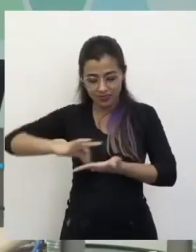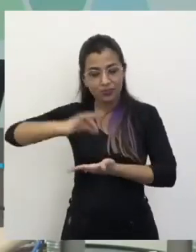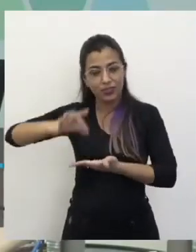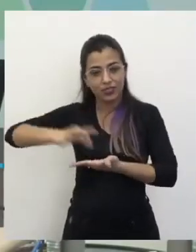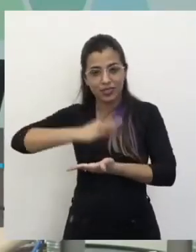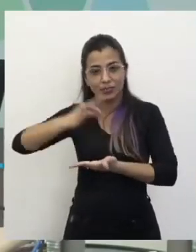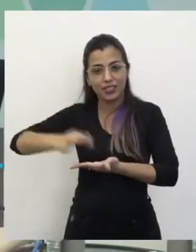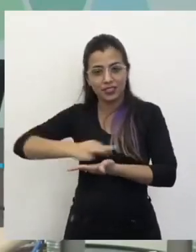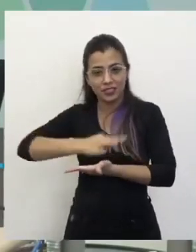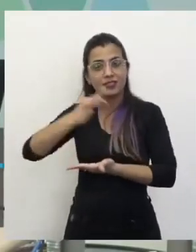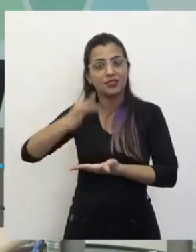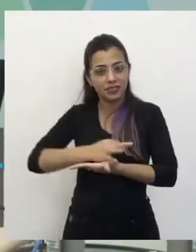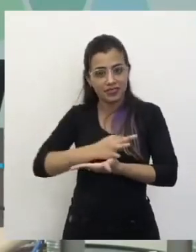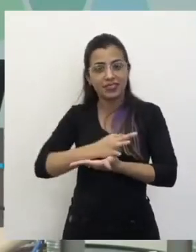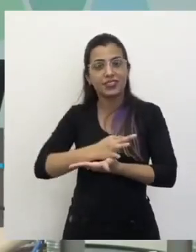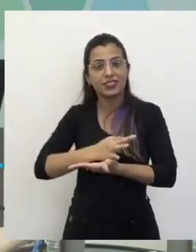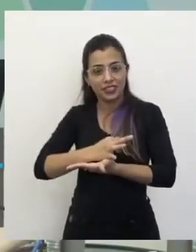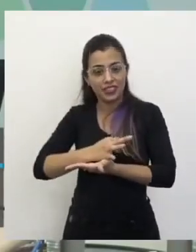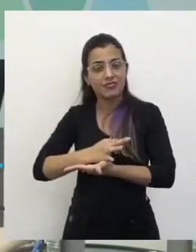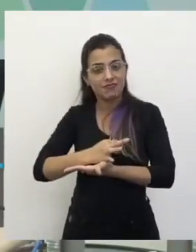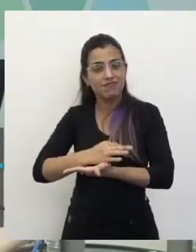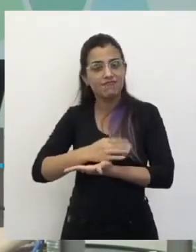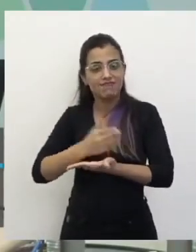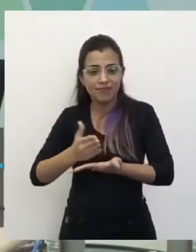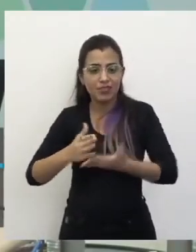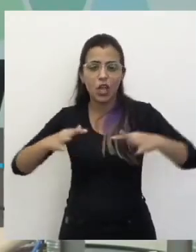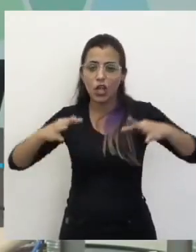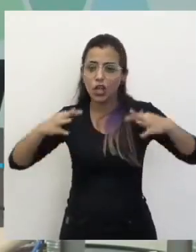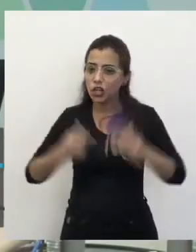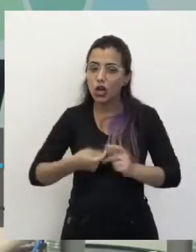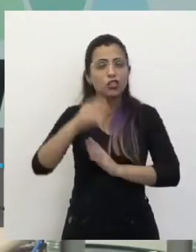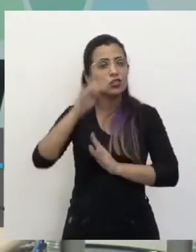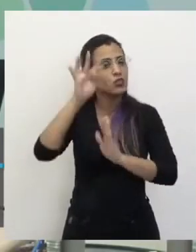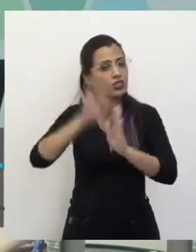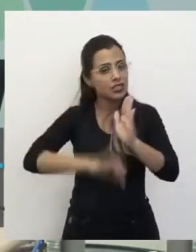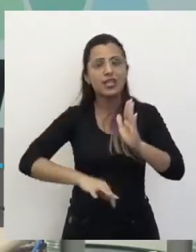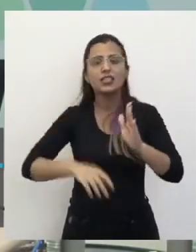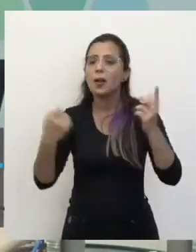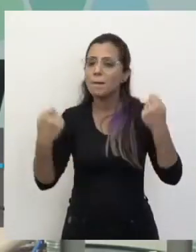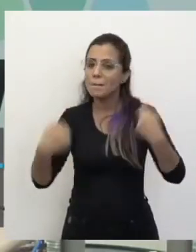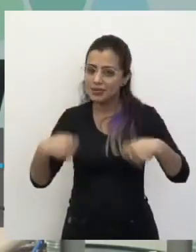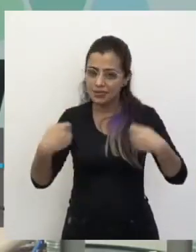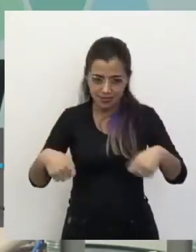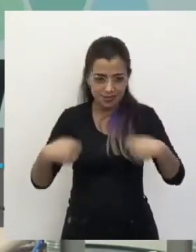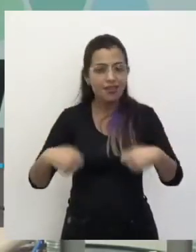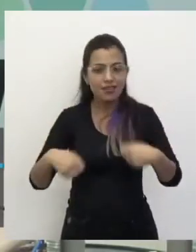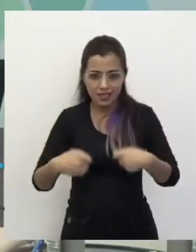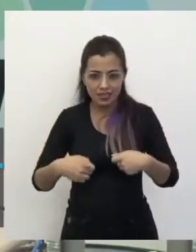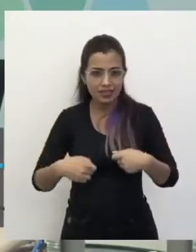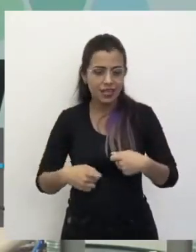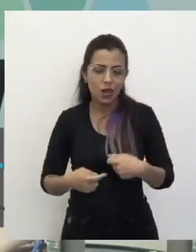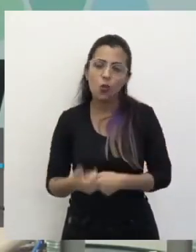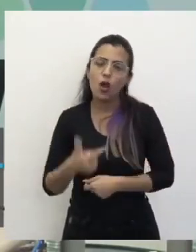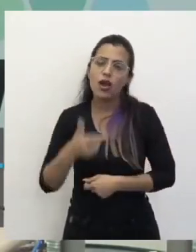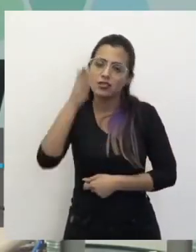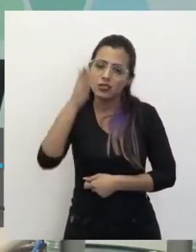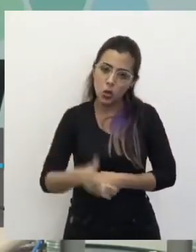E aí esse sentido vai encaminhar todo o meu texto ali. A gente está falando de argumentação quase toda semana